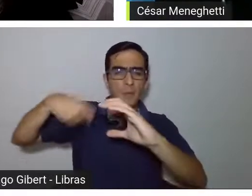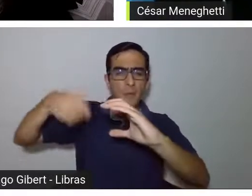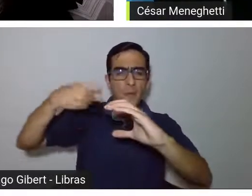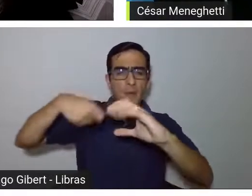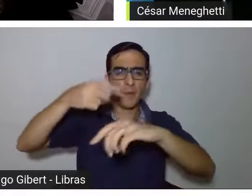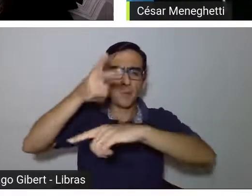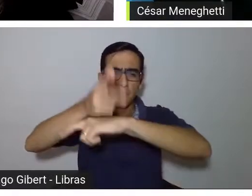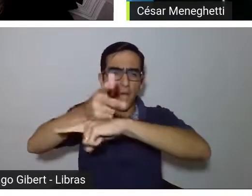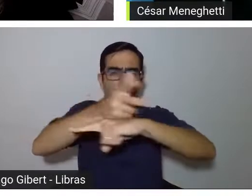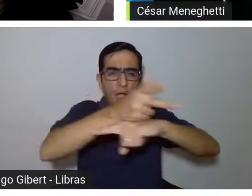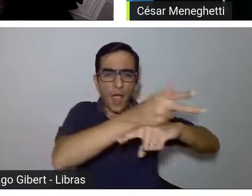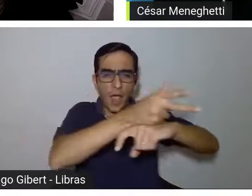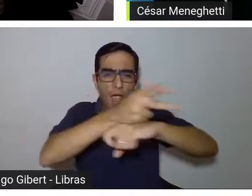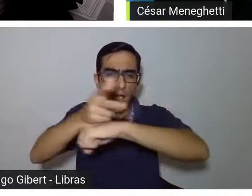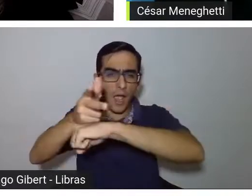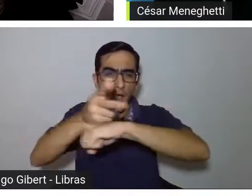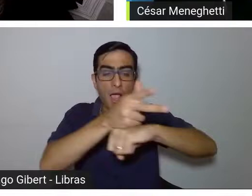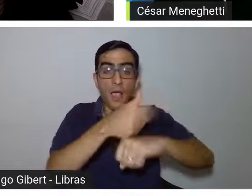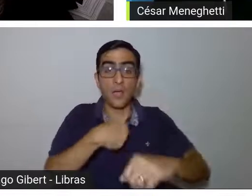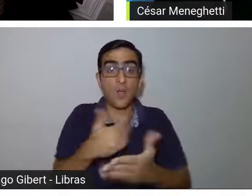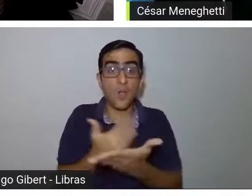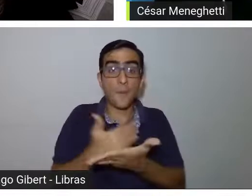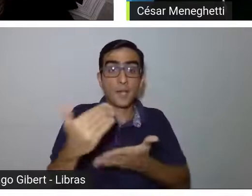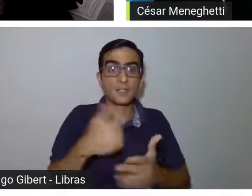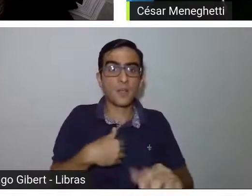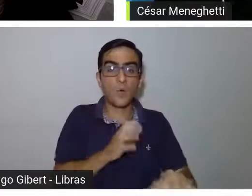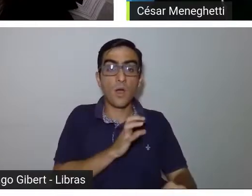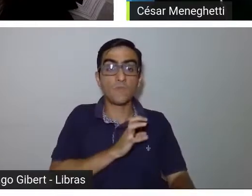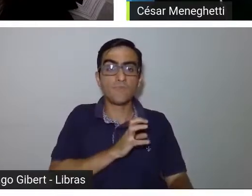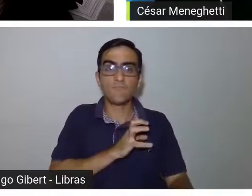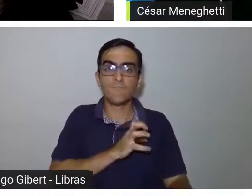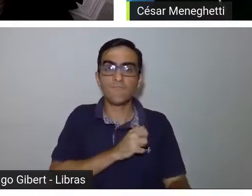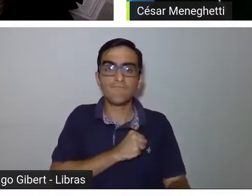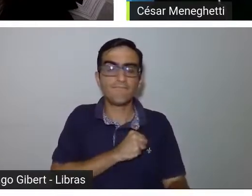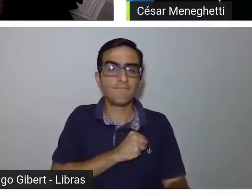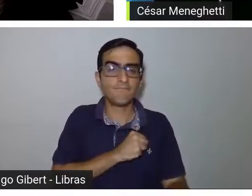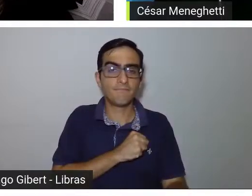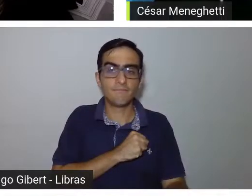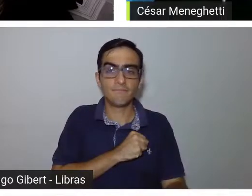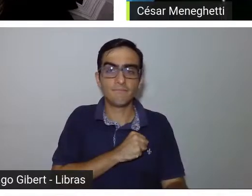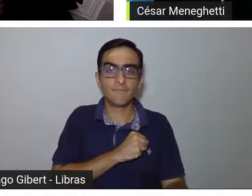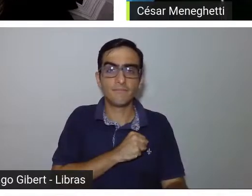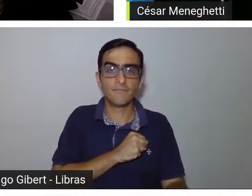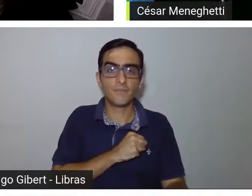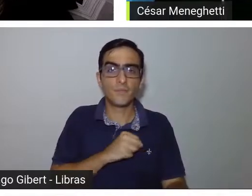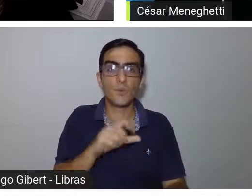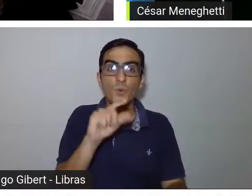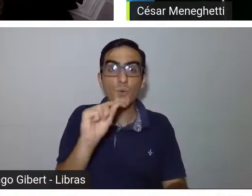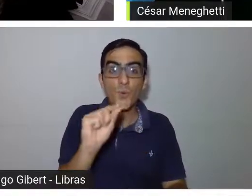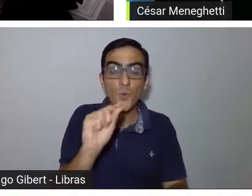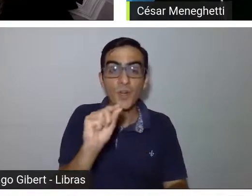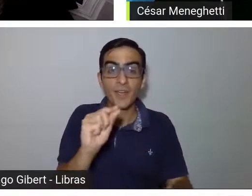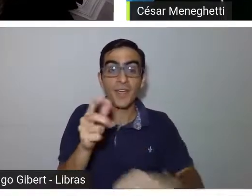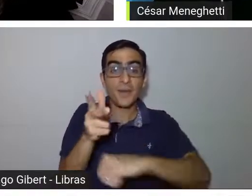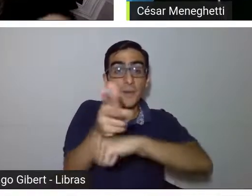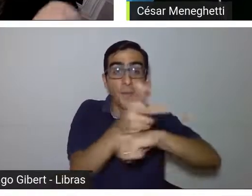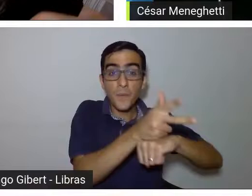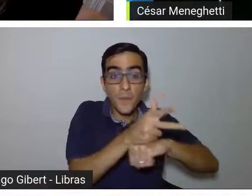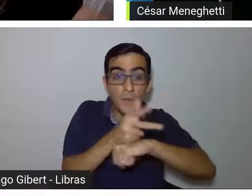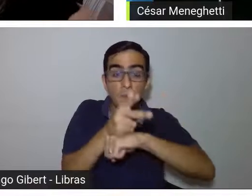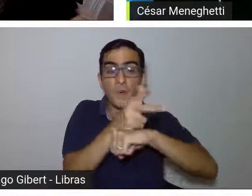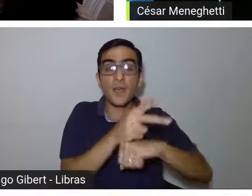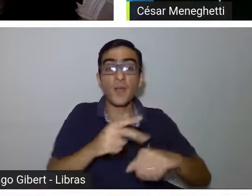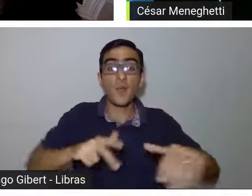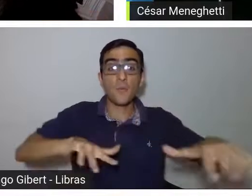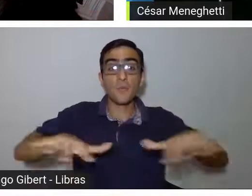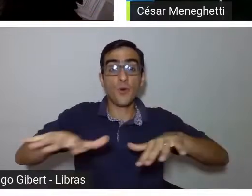E aí eu comecei a ter esse amor assim, pela pela imagem em movimento cinética, né? E aí